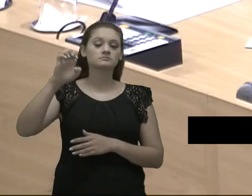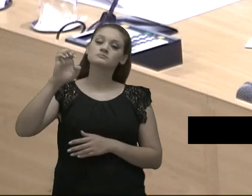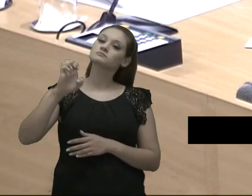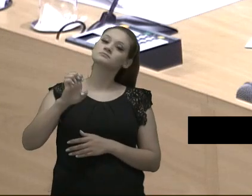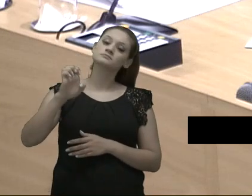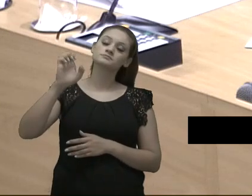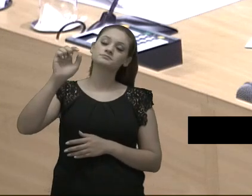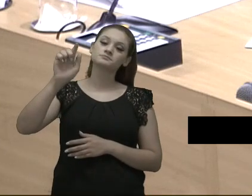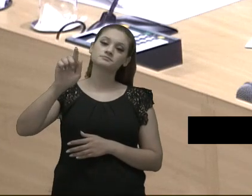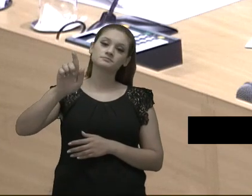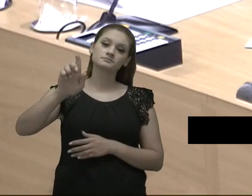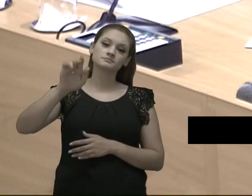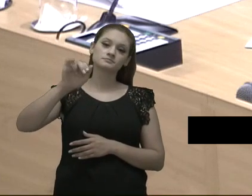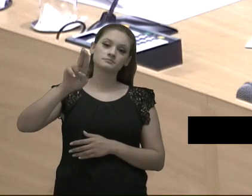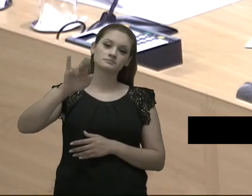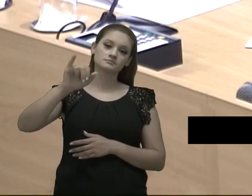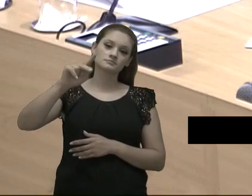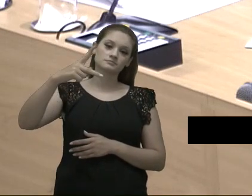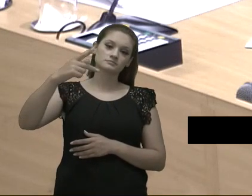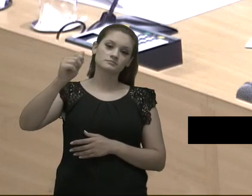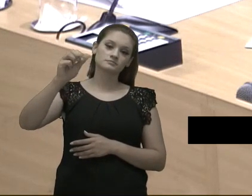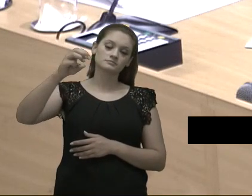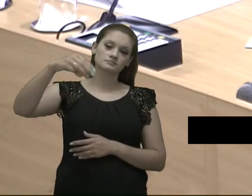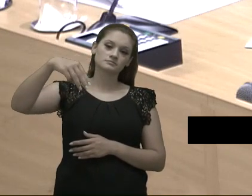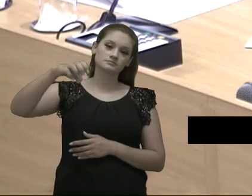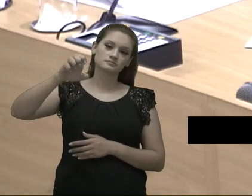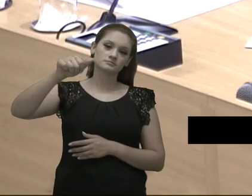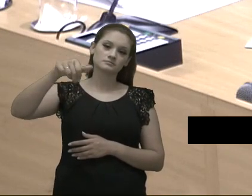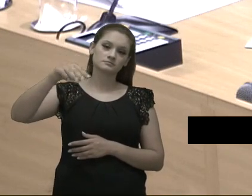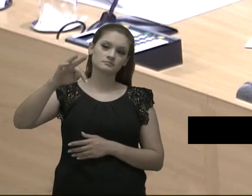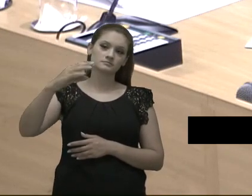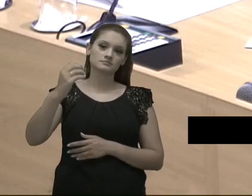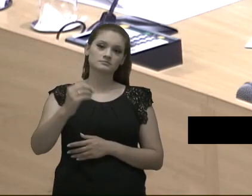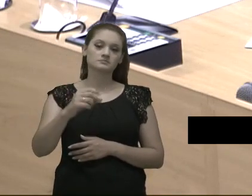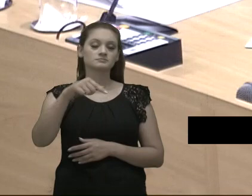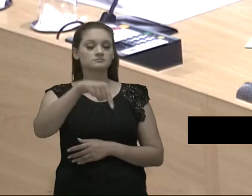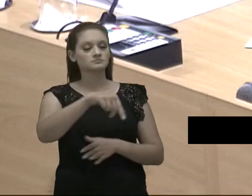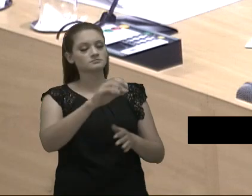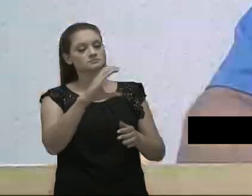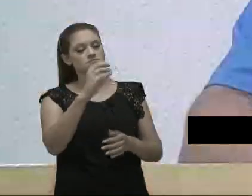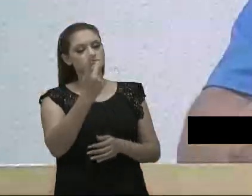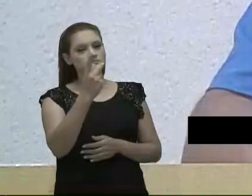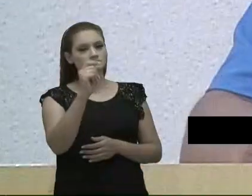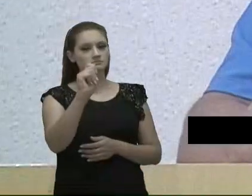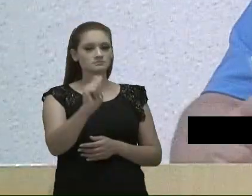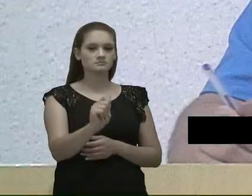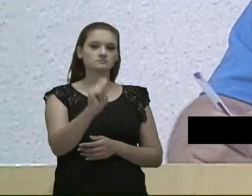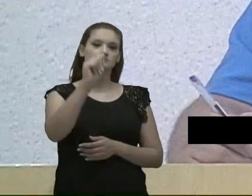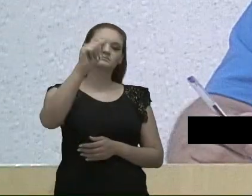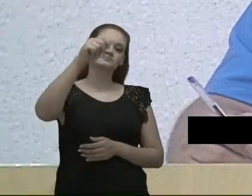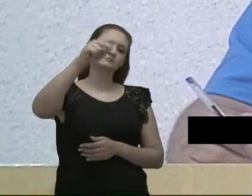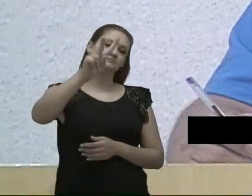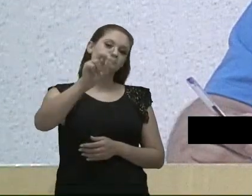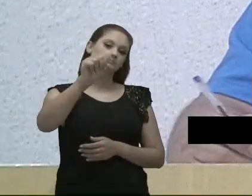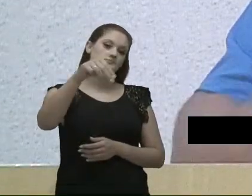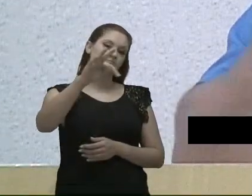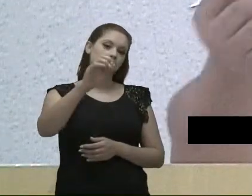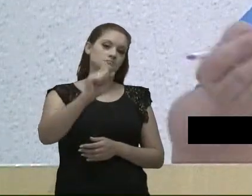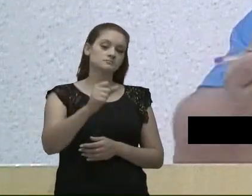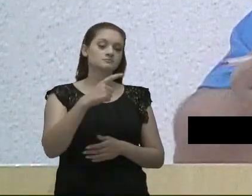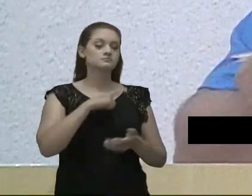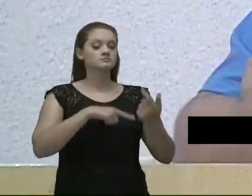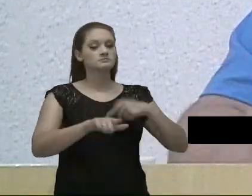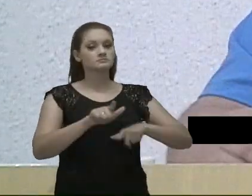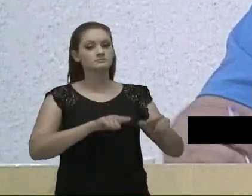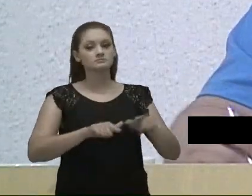e a Chavantes vai absorver a mão de obra. Entendi. Você conhece essa empresa, a Empremed? Já ouviu